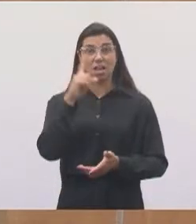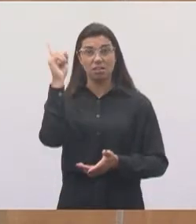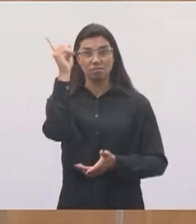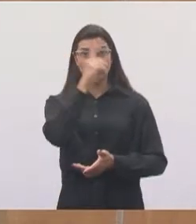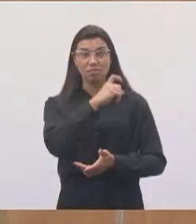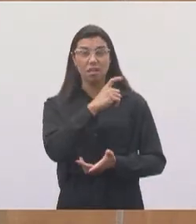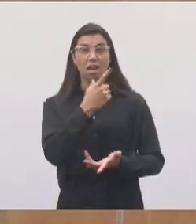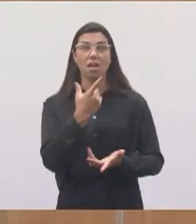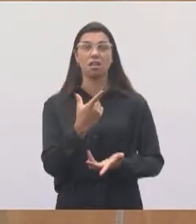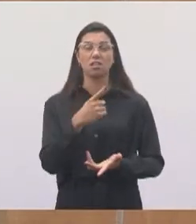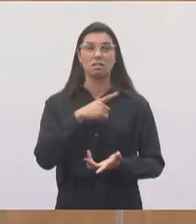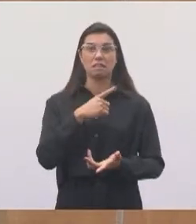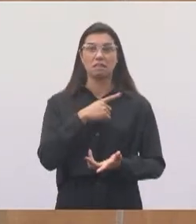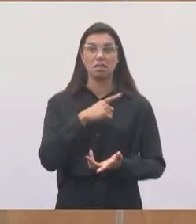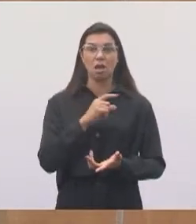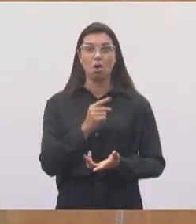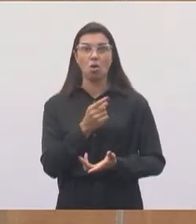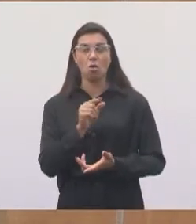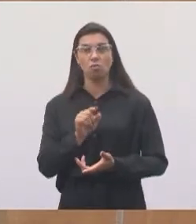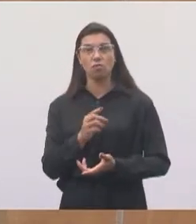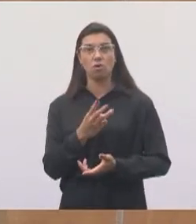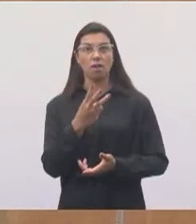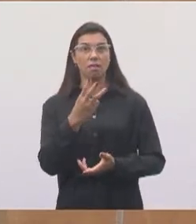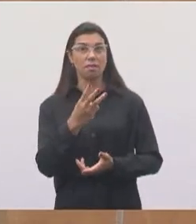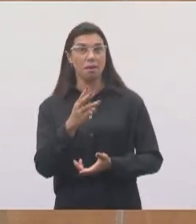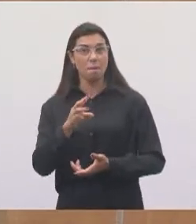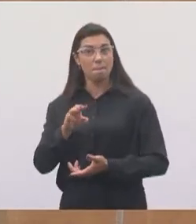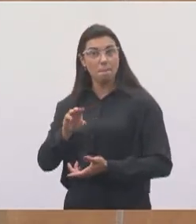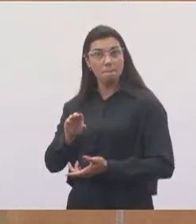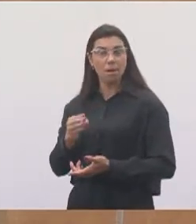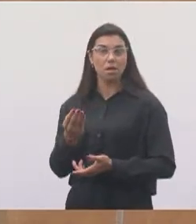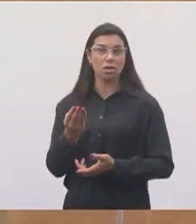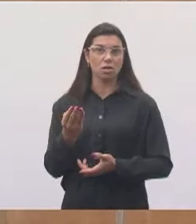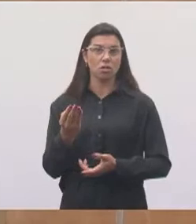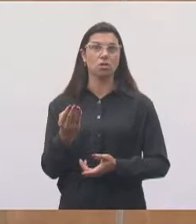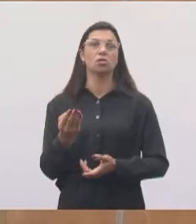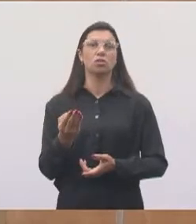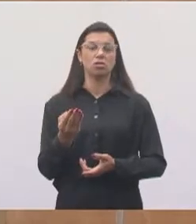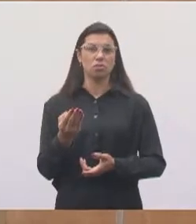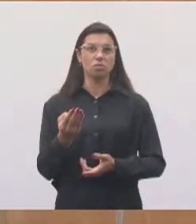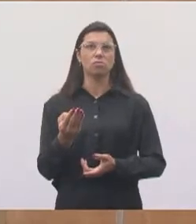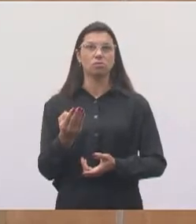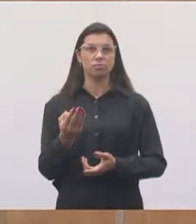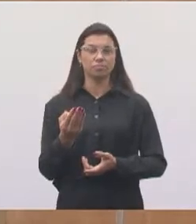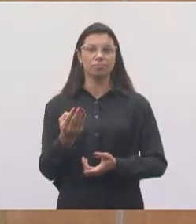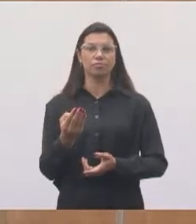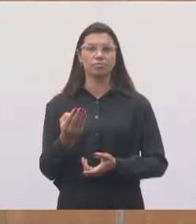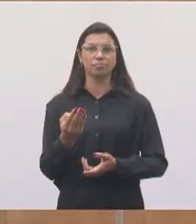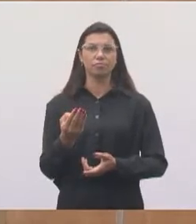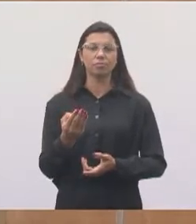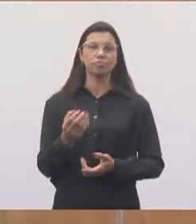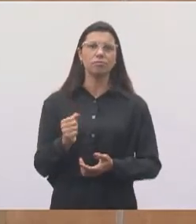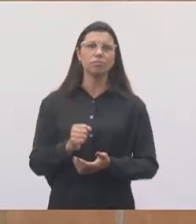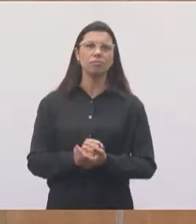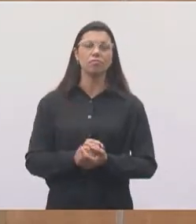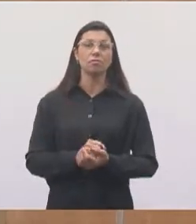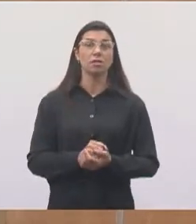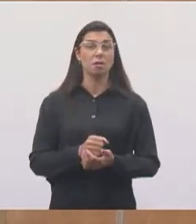temos de 1,3 bilhão, então 1 bilhão e 300